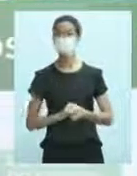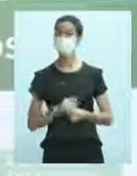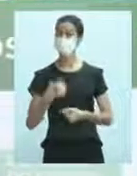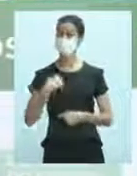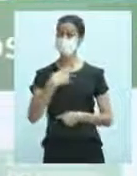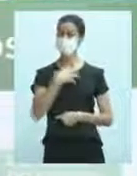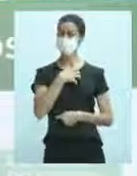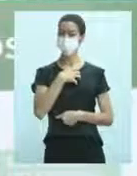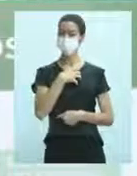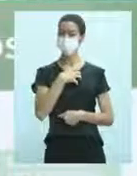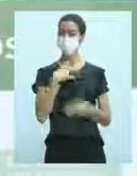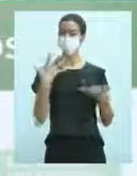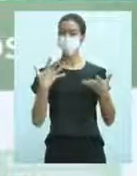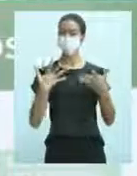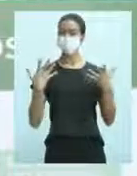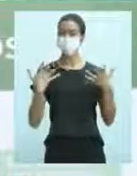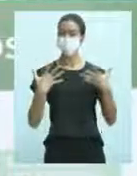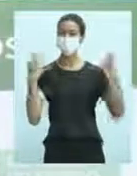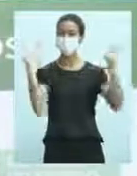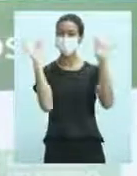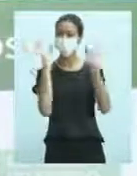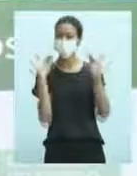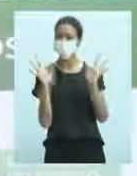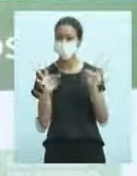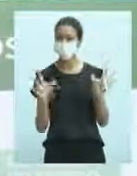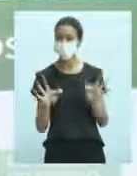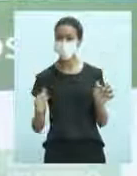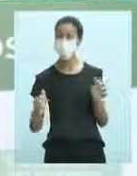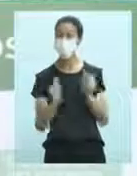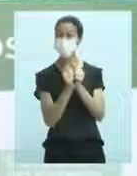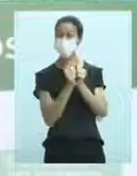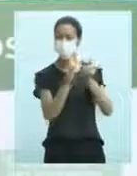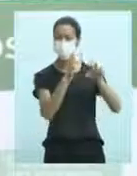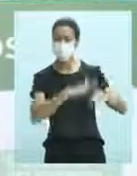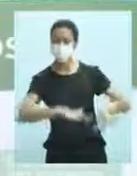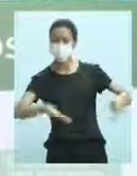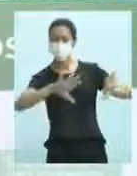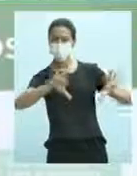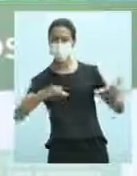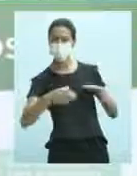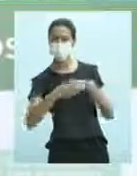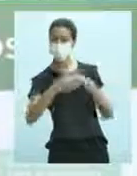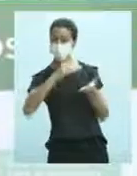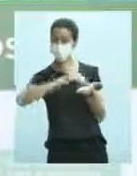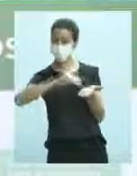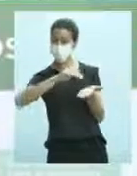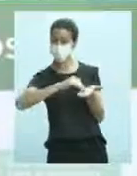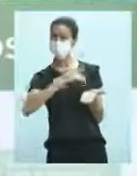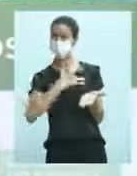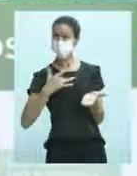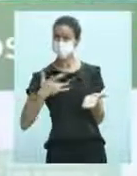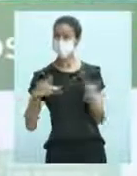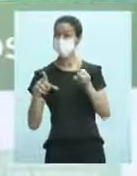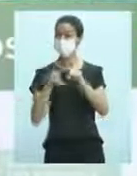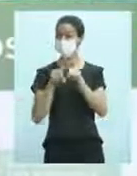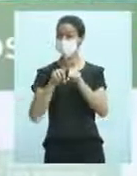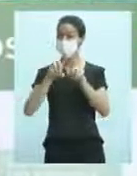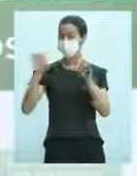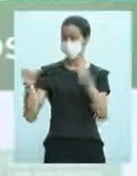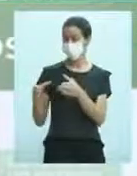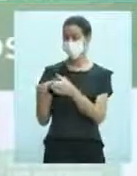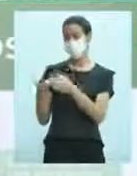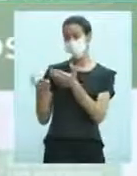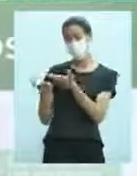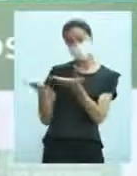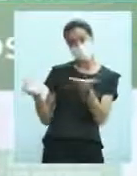alegria que foi compartilhada por toda equipe da secretaria de estado de saúde e do hospital regional